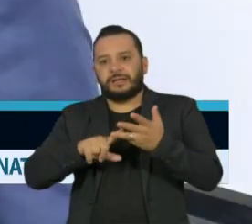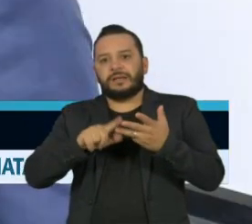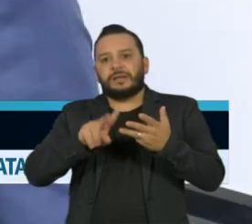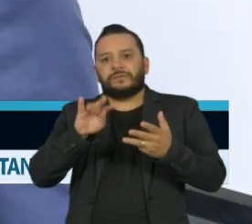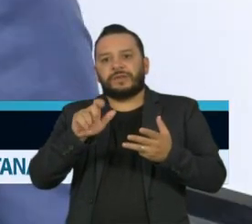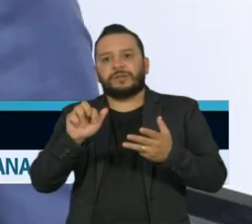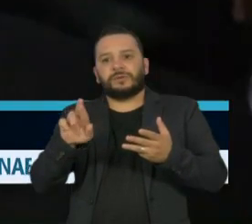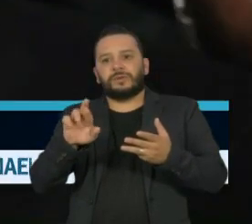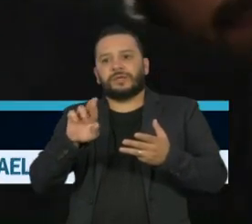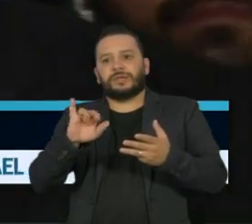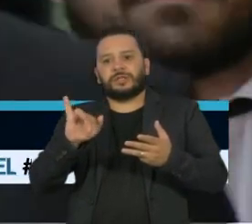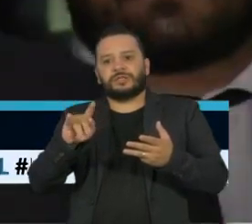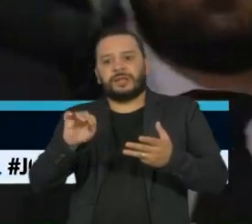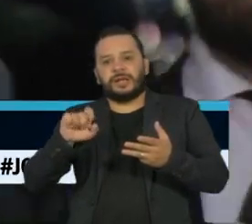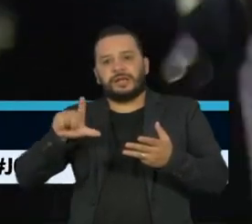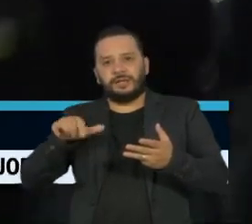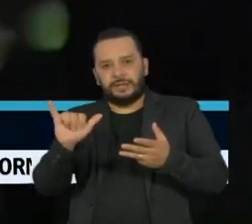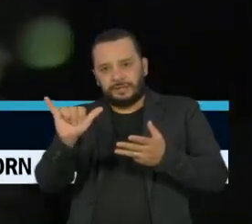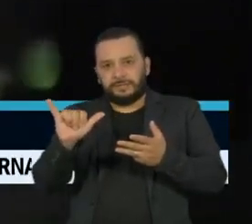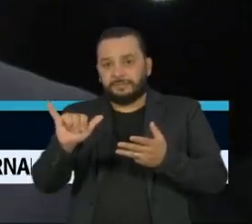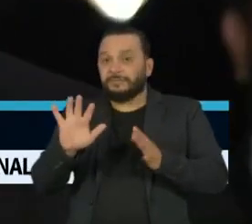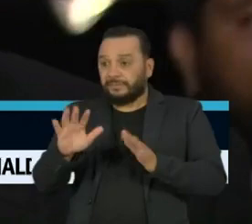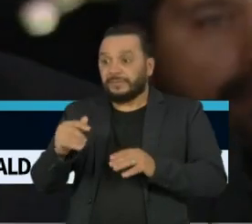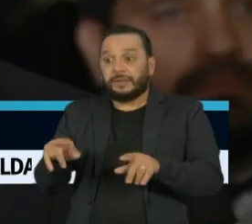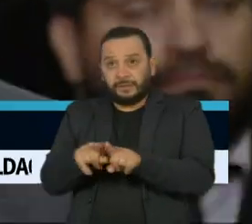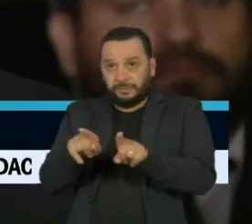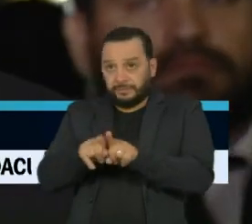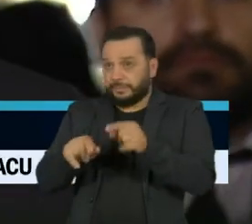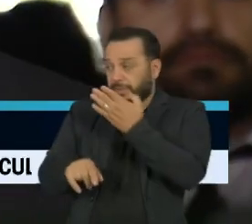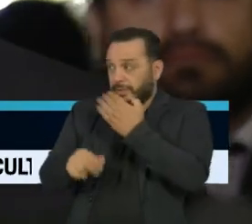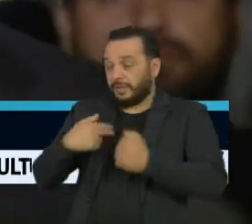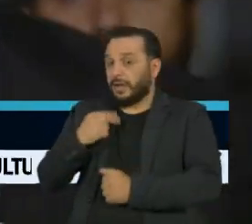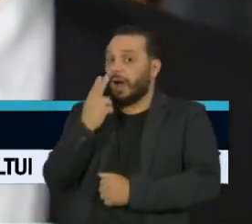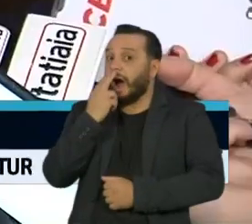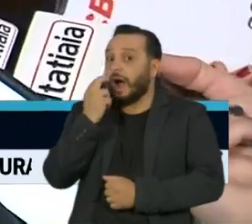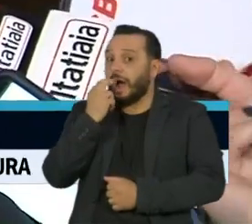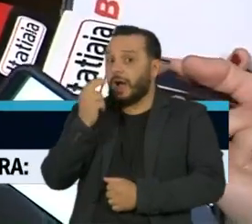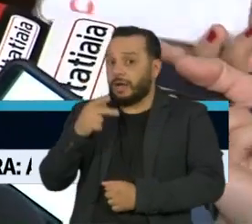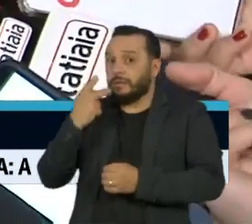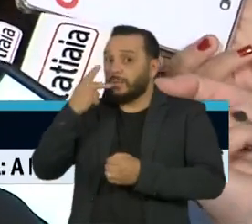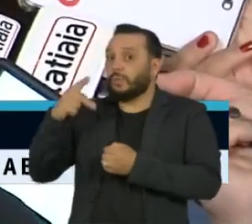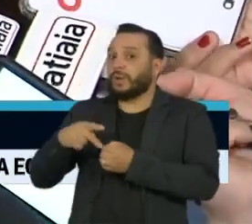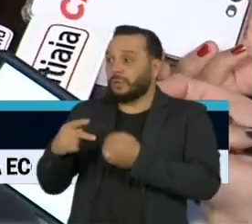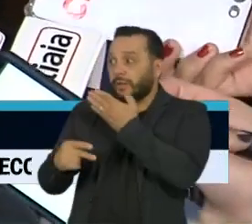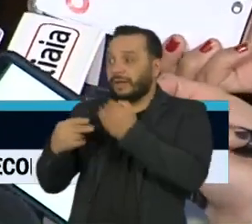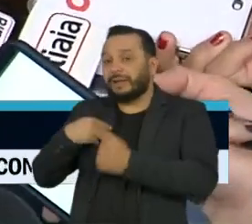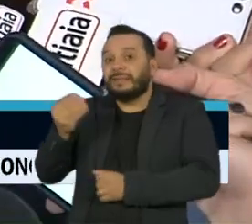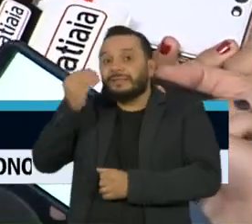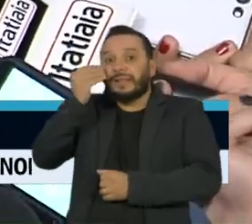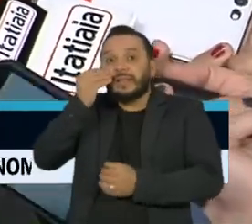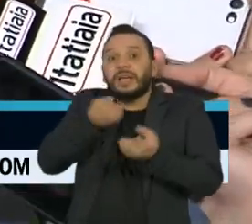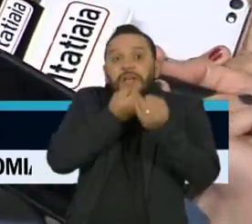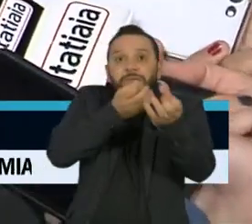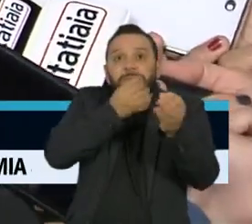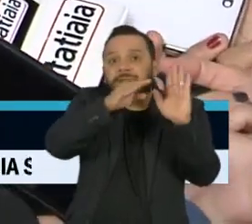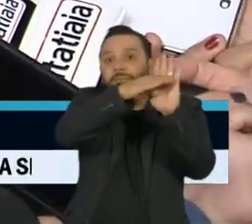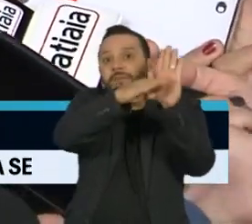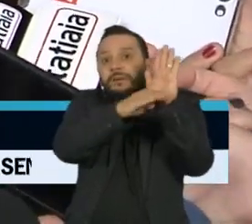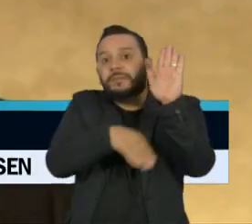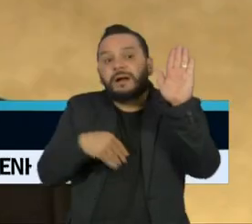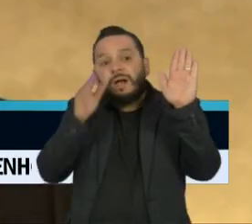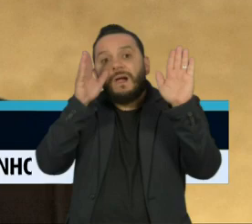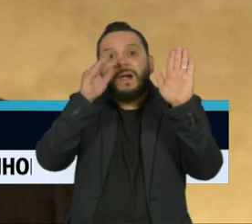e victor richelle há uma suspeita de que o procurador-geral augusto aras estaria tentando obter dados que